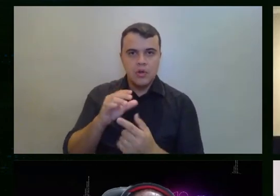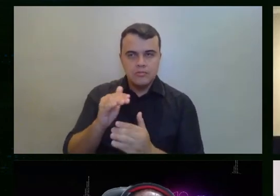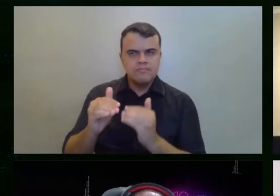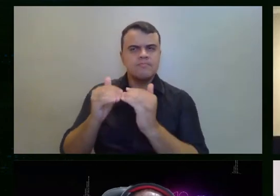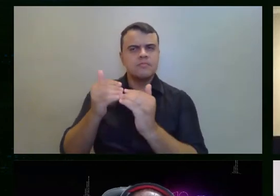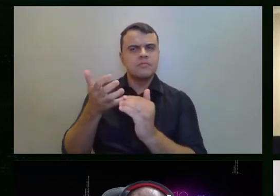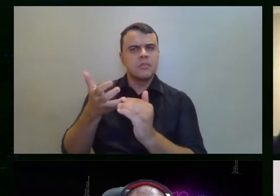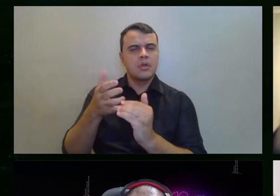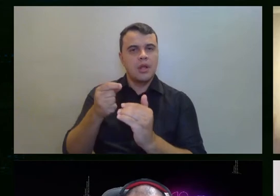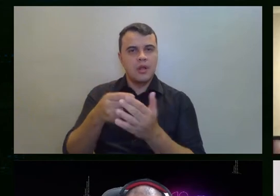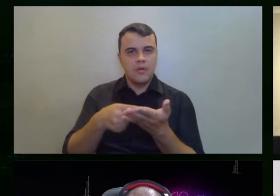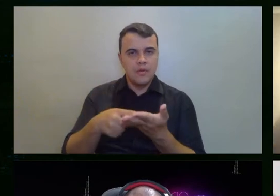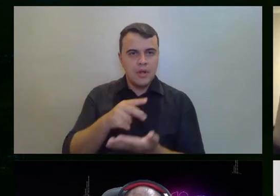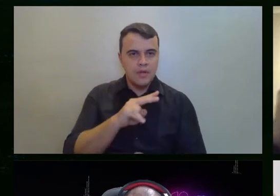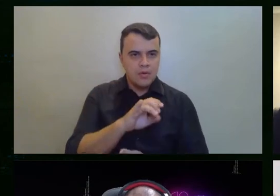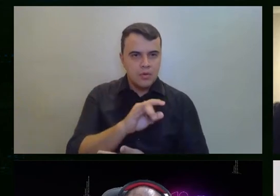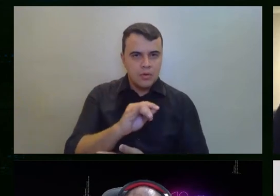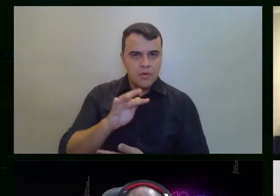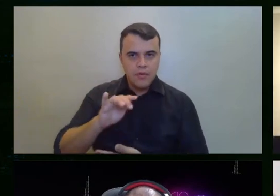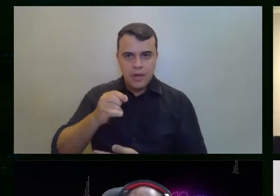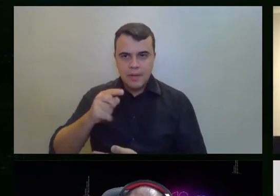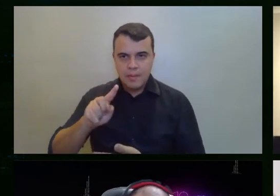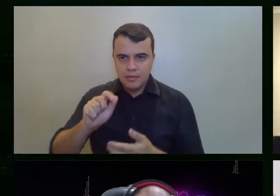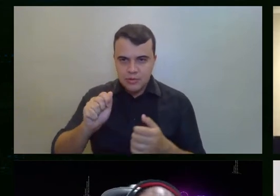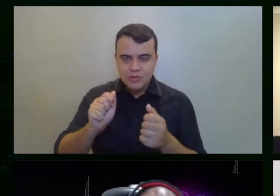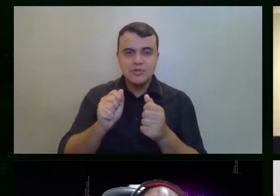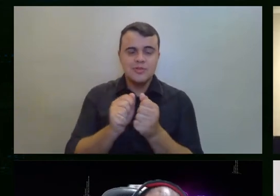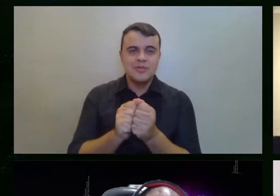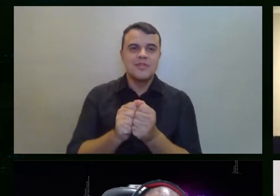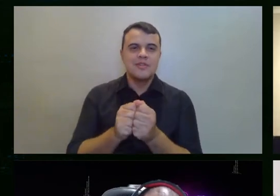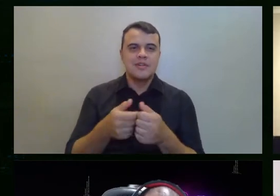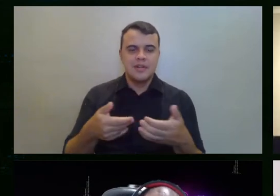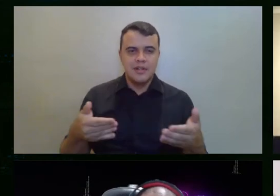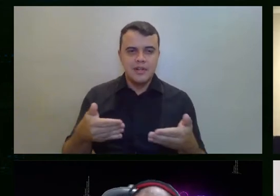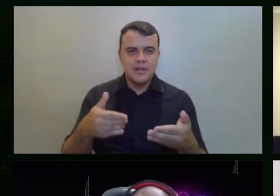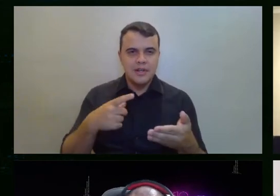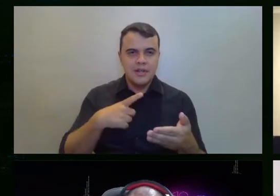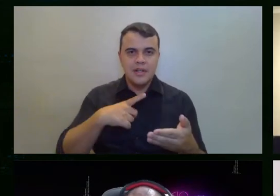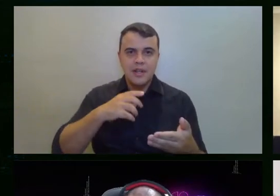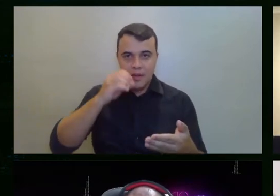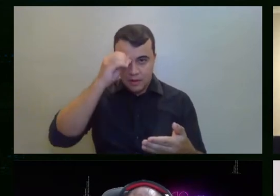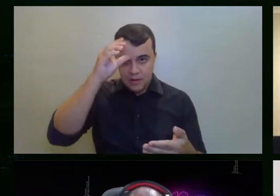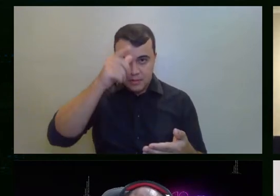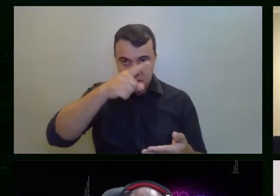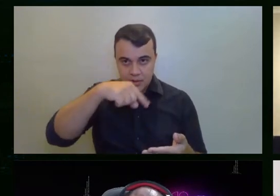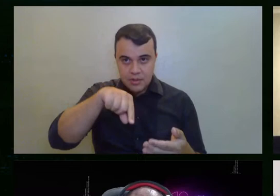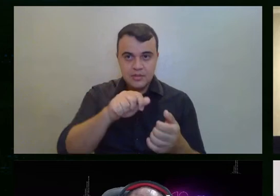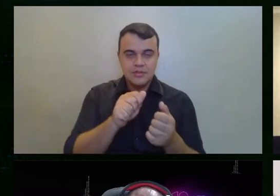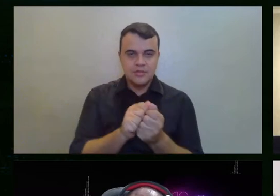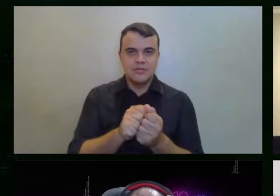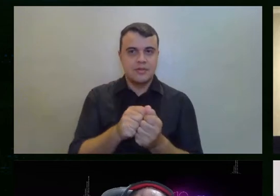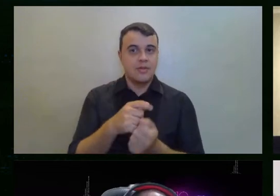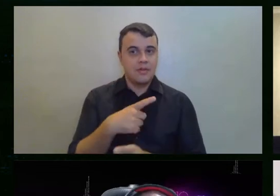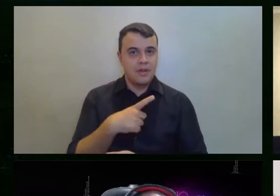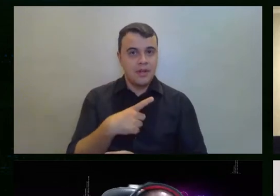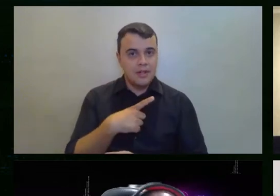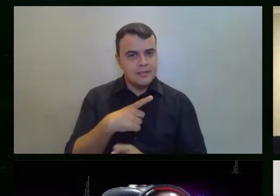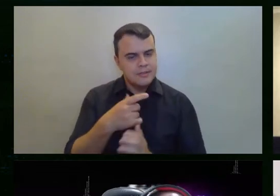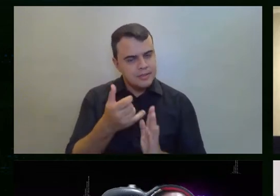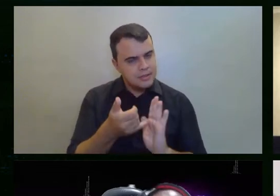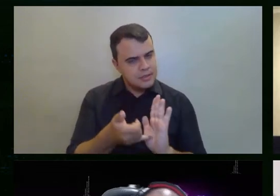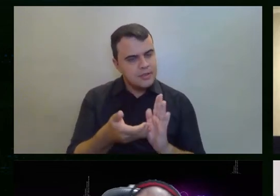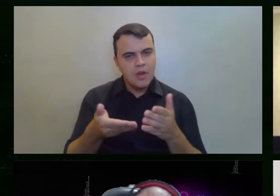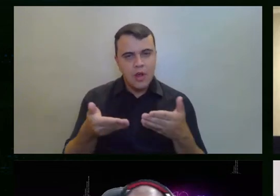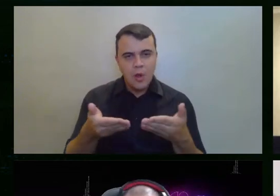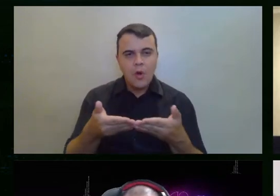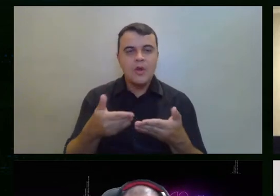vou convidar o vinil tão Felipão também para estar nessa mentoria junto para eles passarem o conhecimento deles Então se inscreva hoje